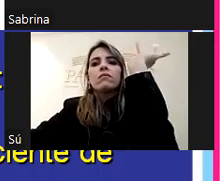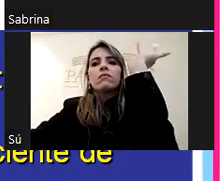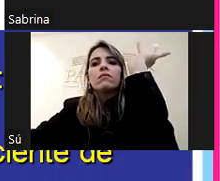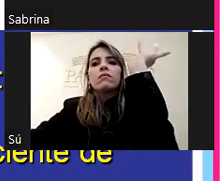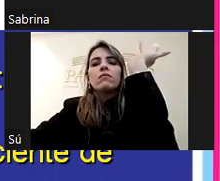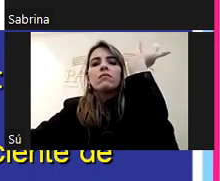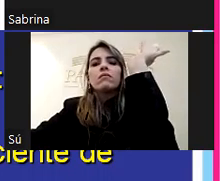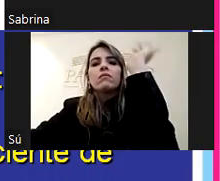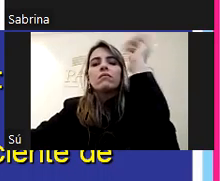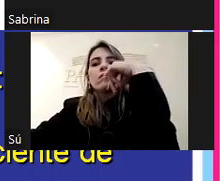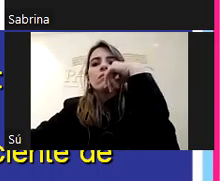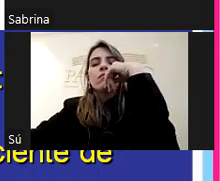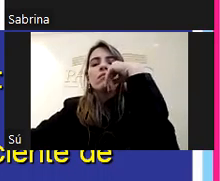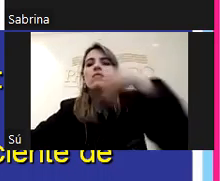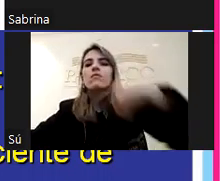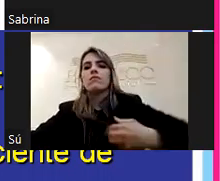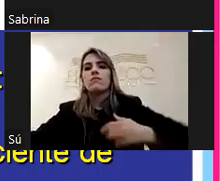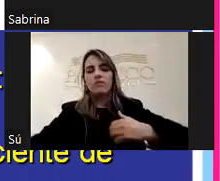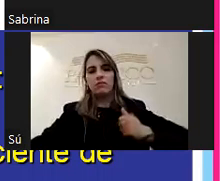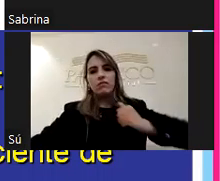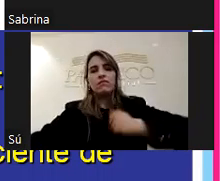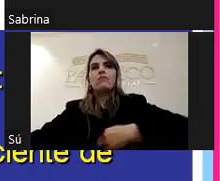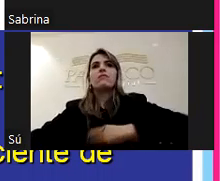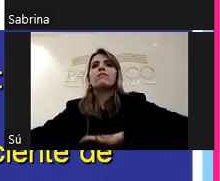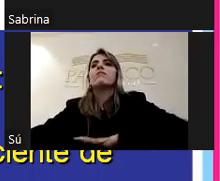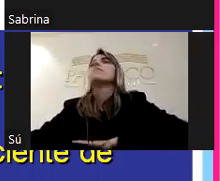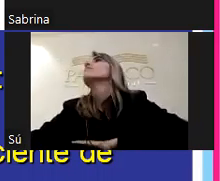retardada são de ordem psicológica.